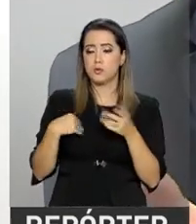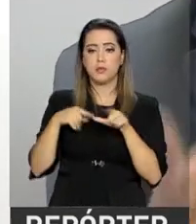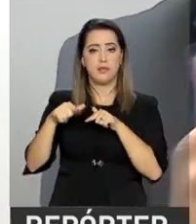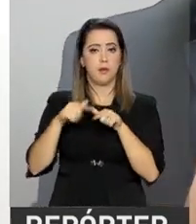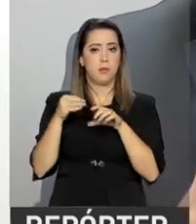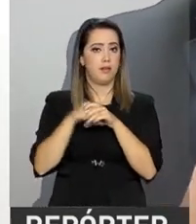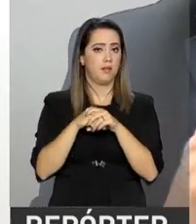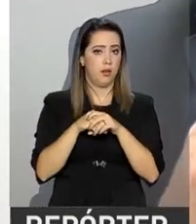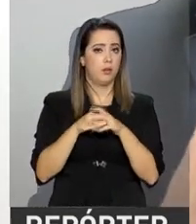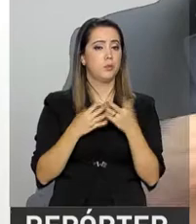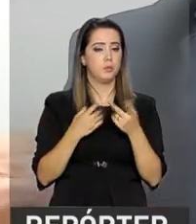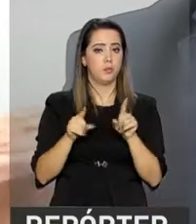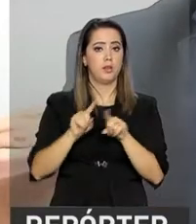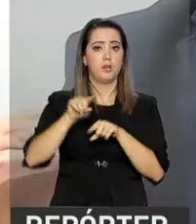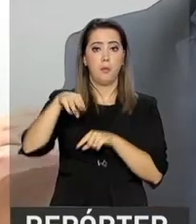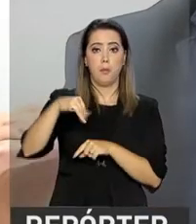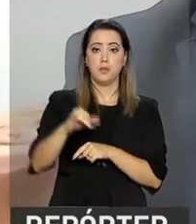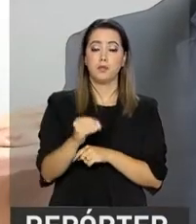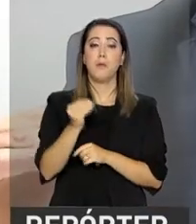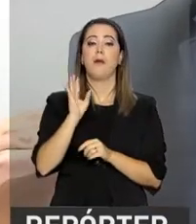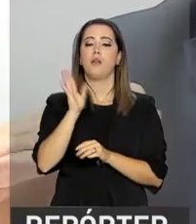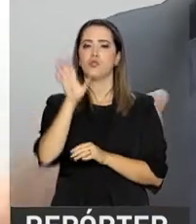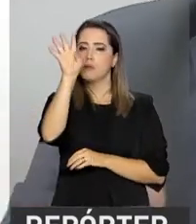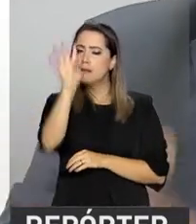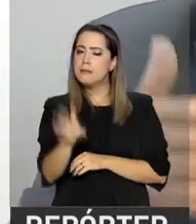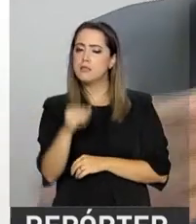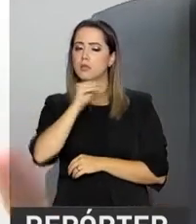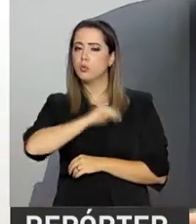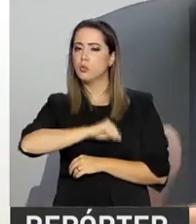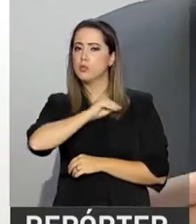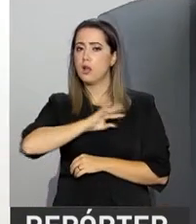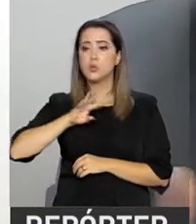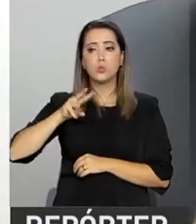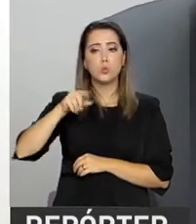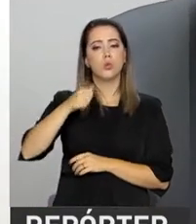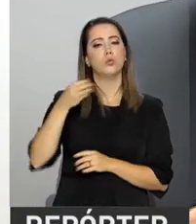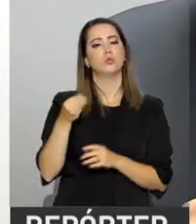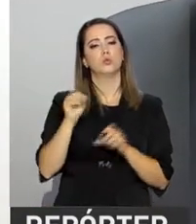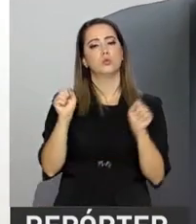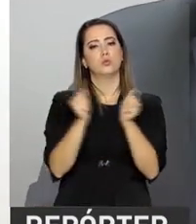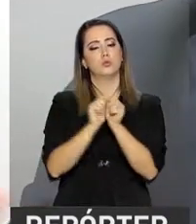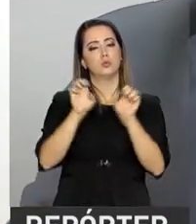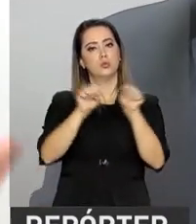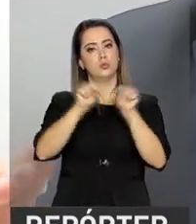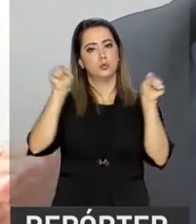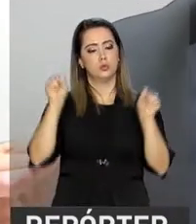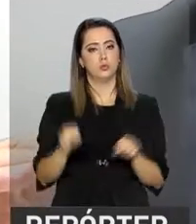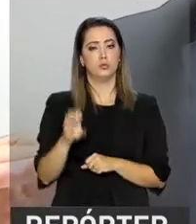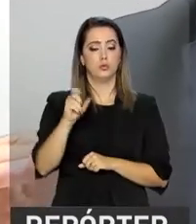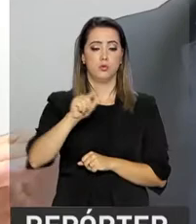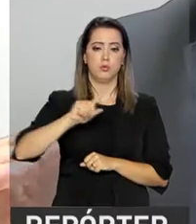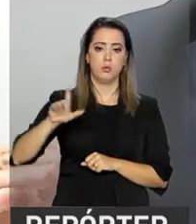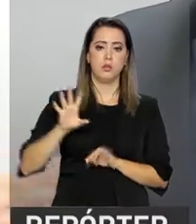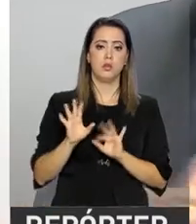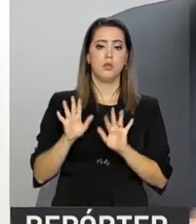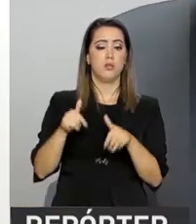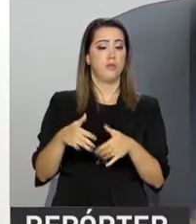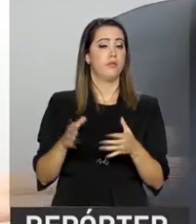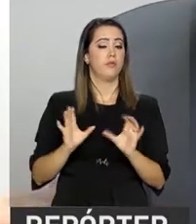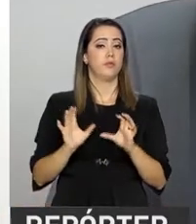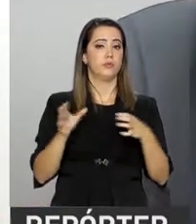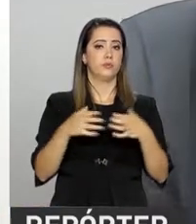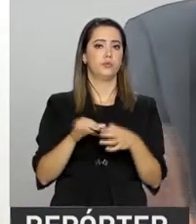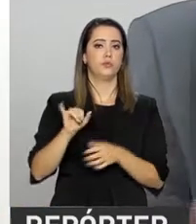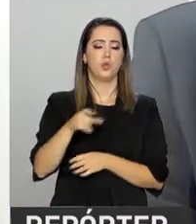maio a nós passamos a ter a folha de pagamento no sistema já interligado com o meio social e aí quando se completa o ciclo né no